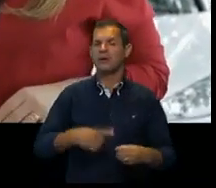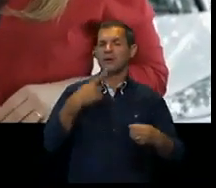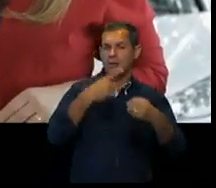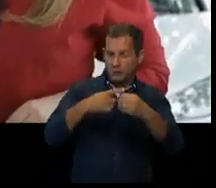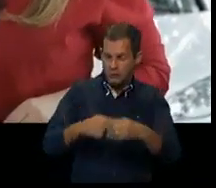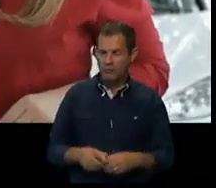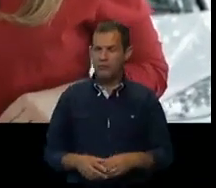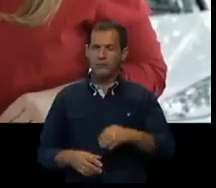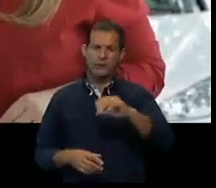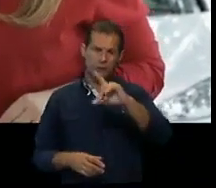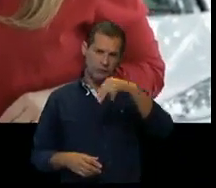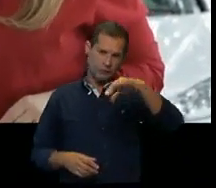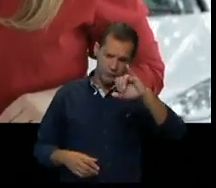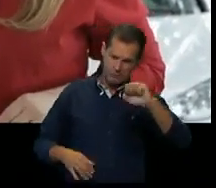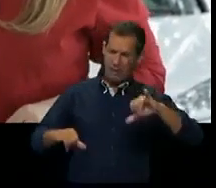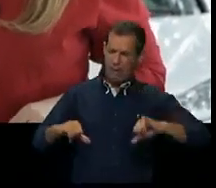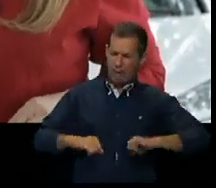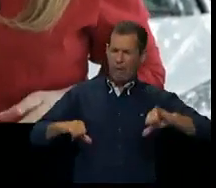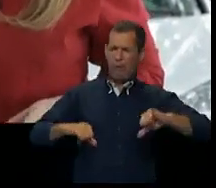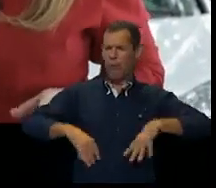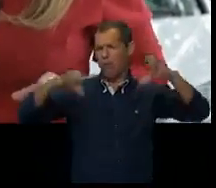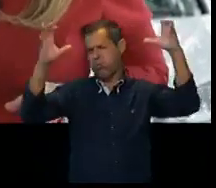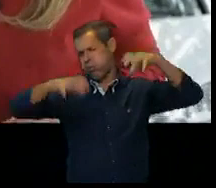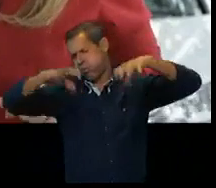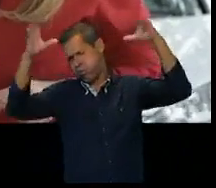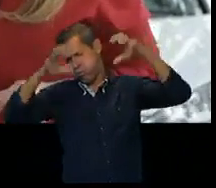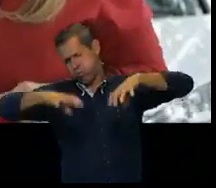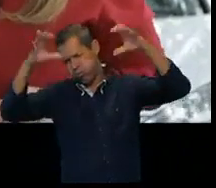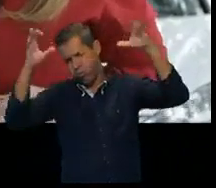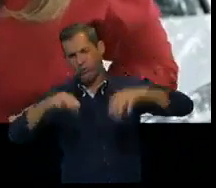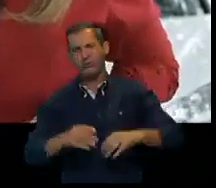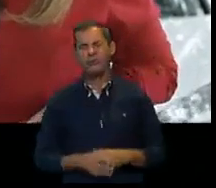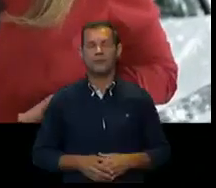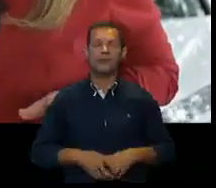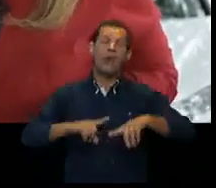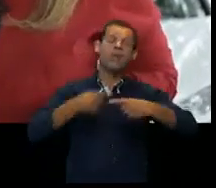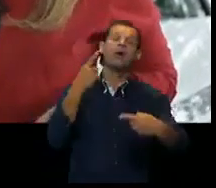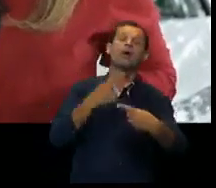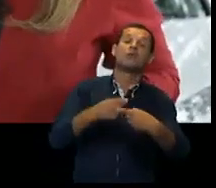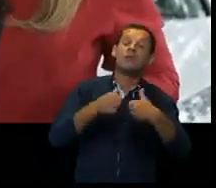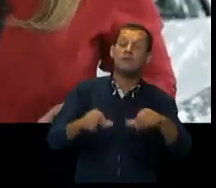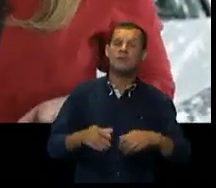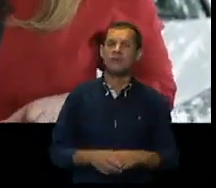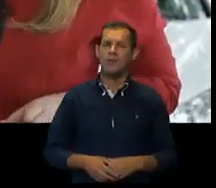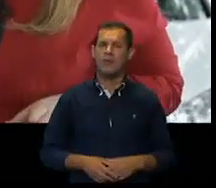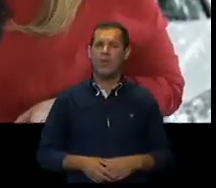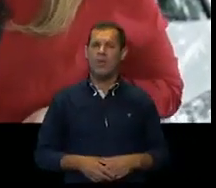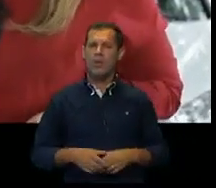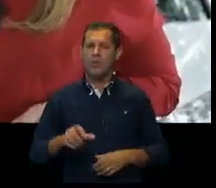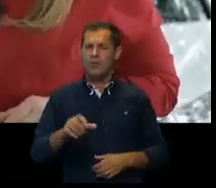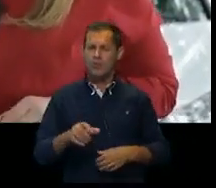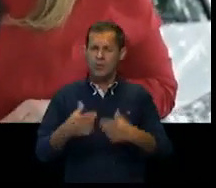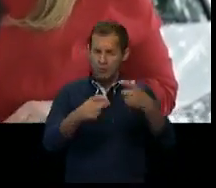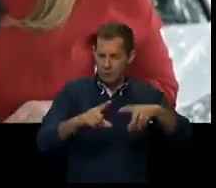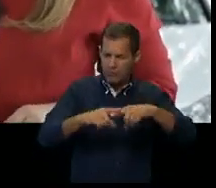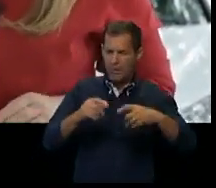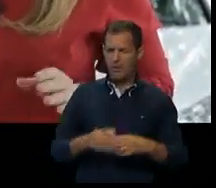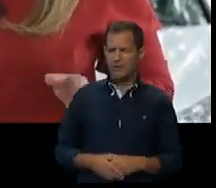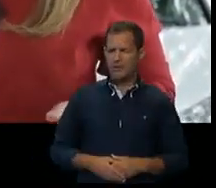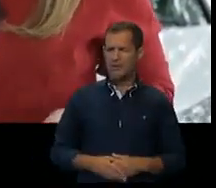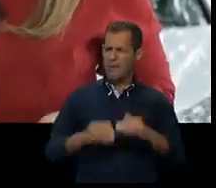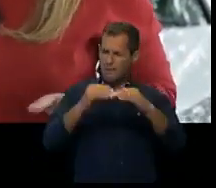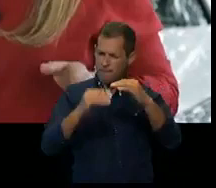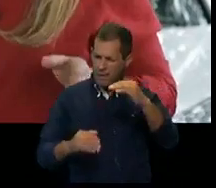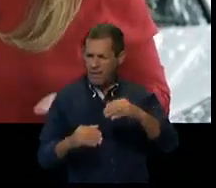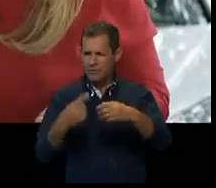paulista, sofreram por causa das inundações causadas pelas chuvas. Isso porque estamos numa das regiões mais baixas da cidade.